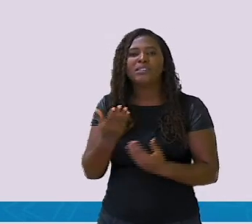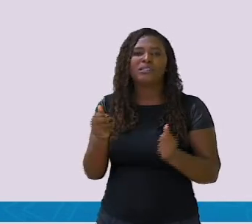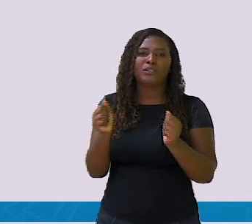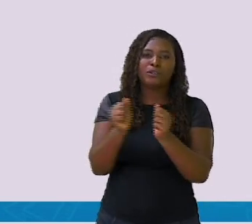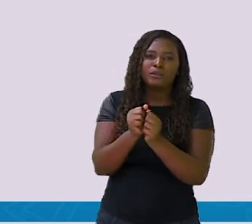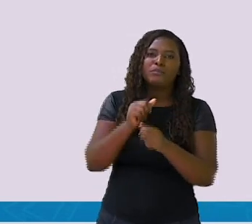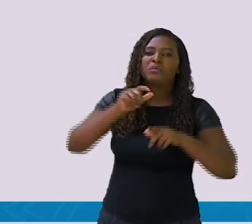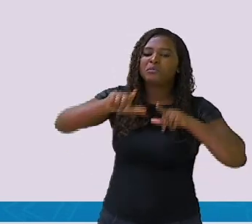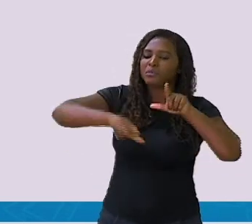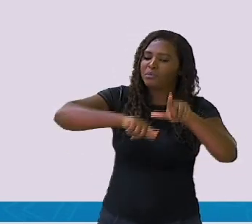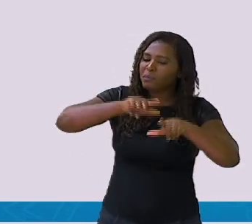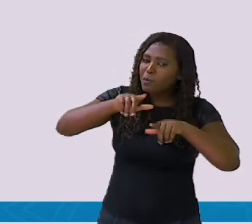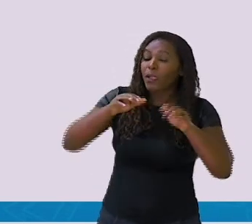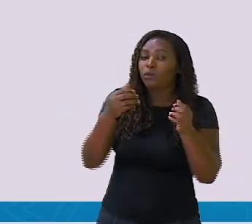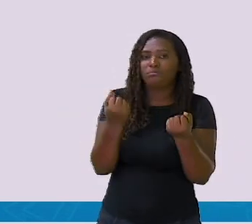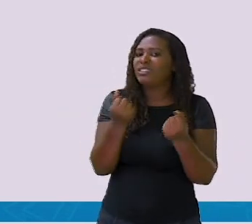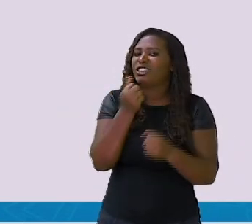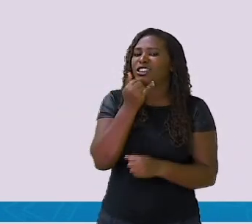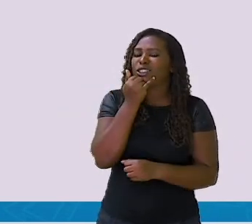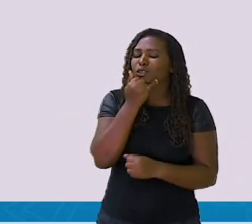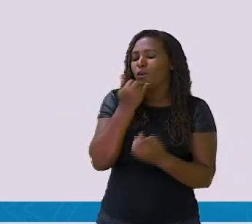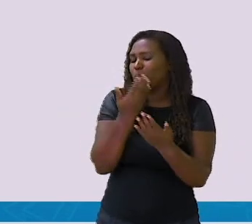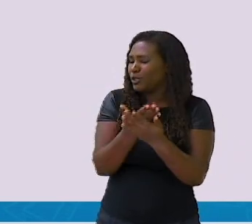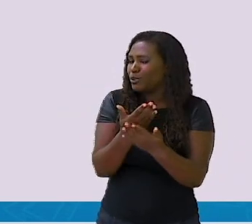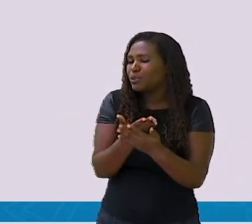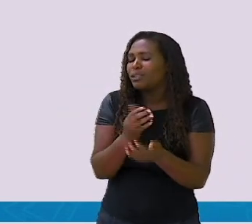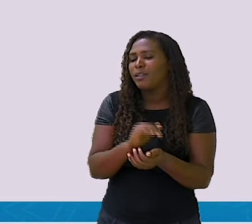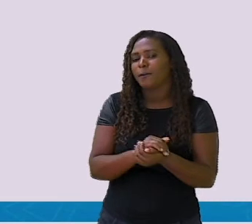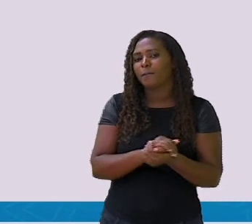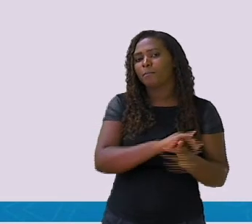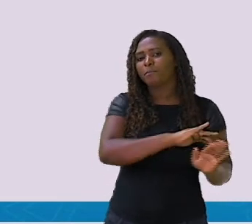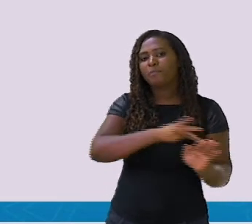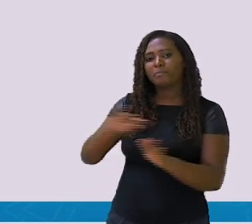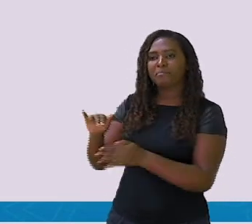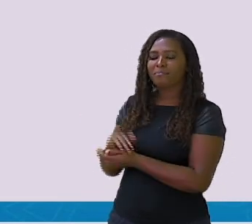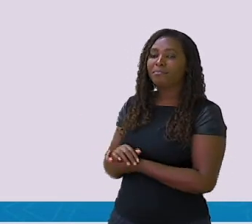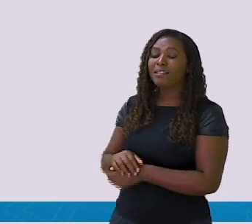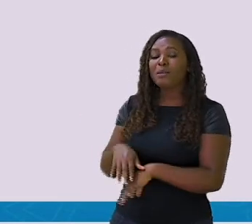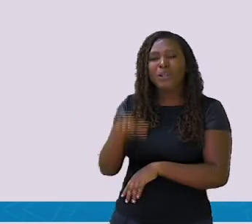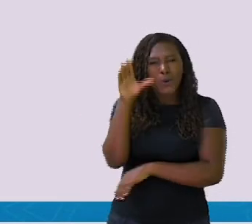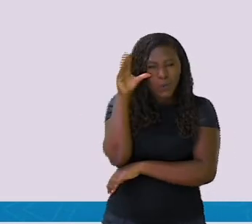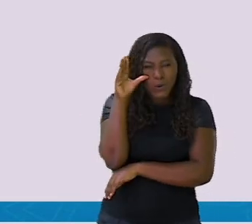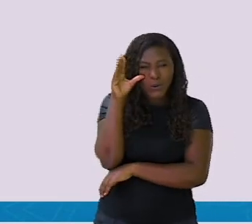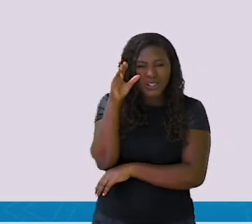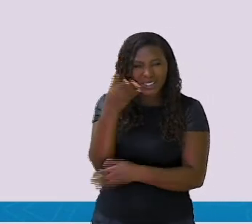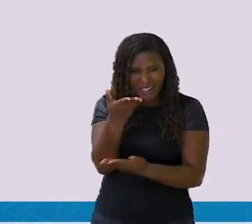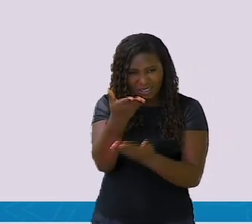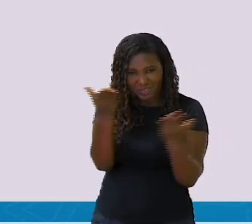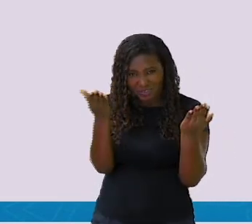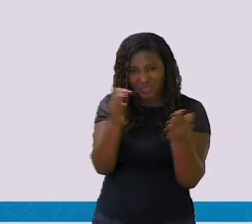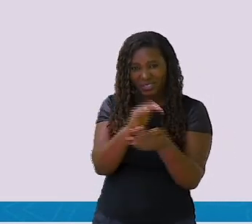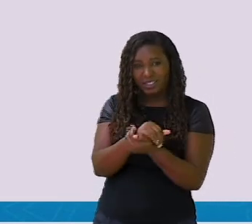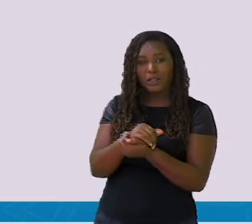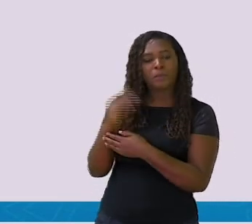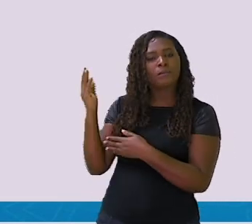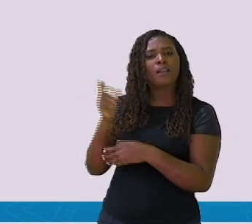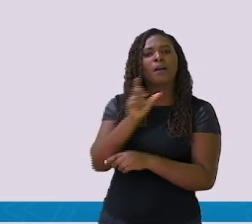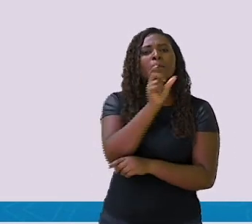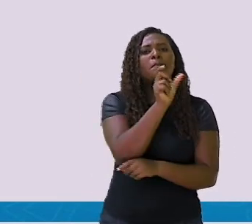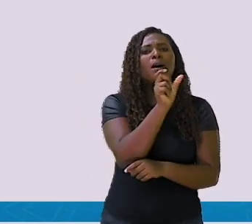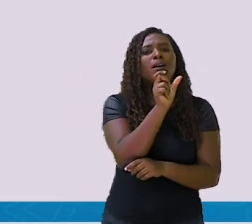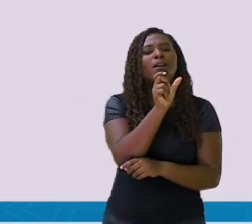formato. E aí eu trouxe algumas curiosidades. A palavra escola vem do grego skolé, que